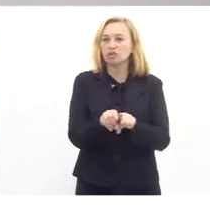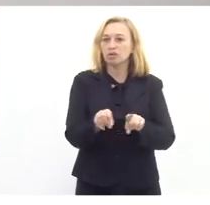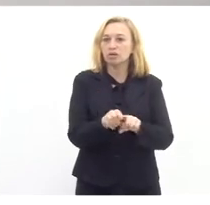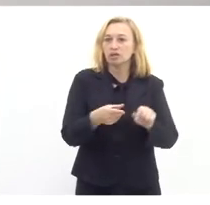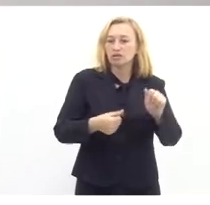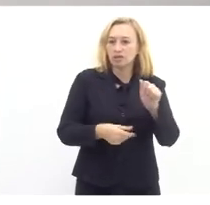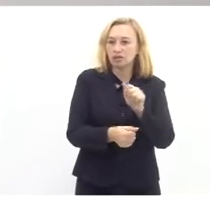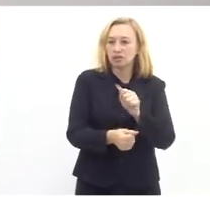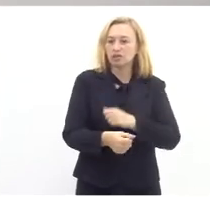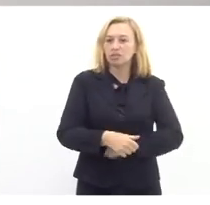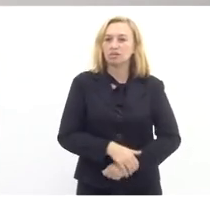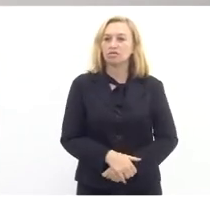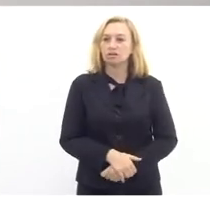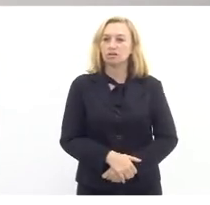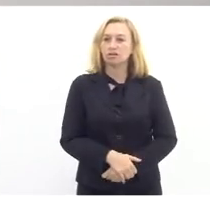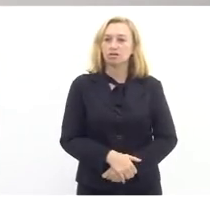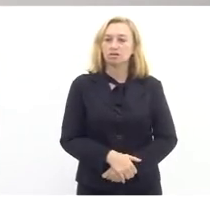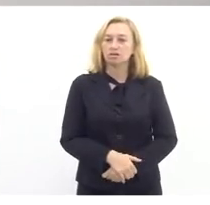financeiro,